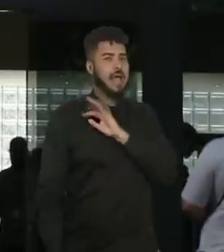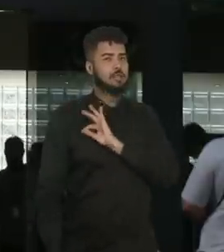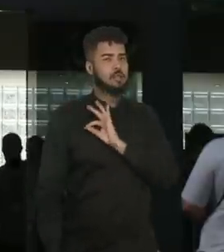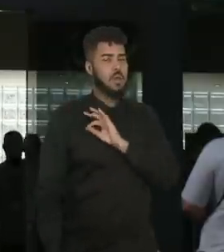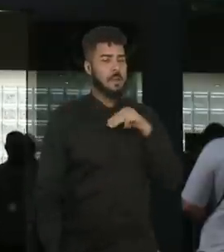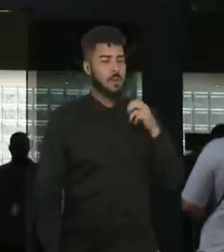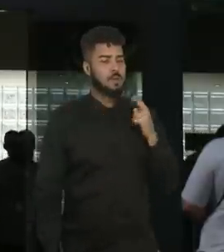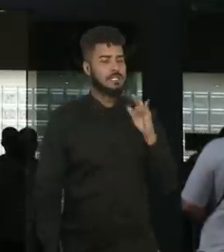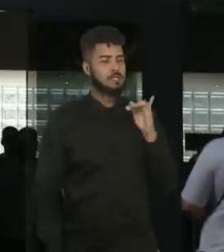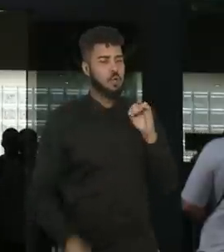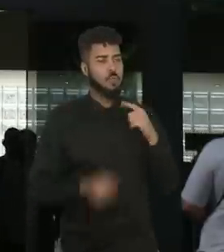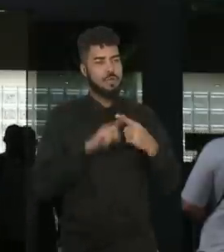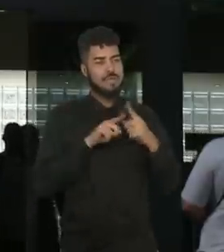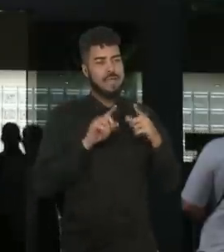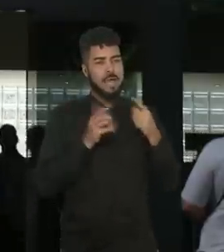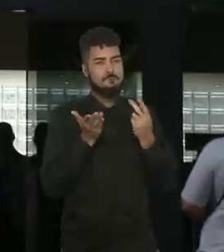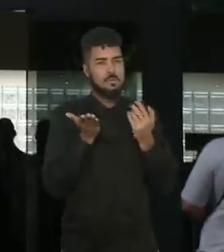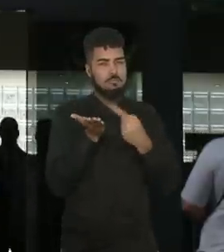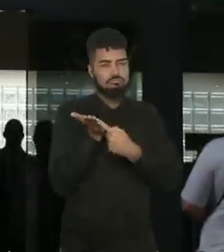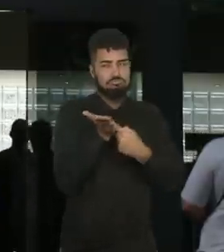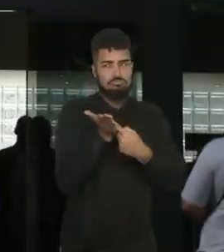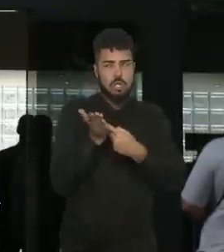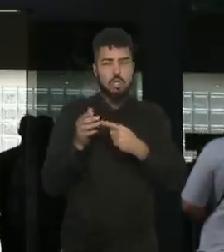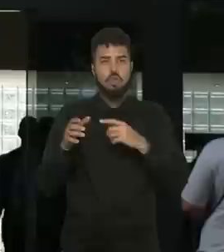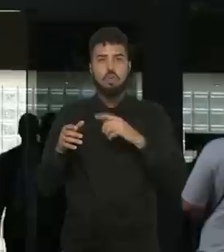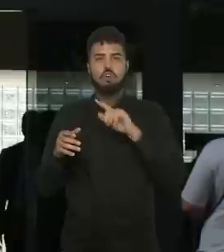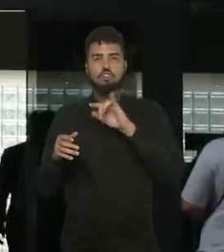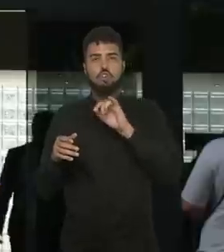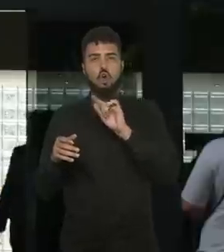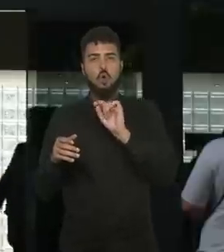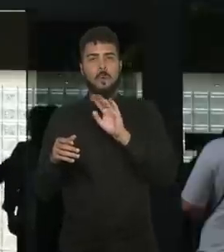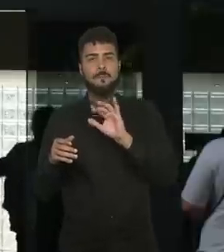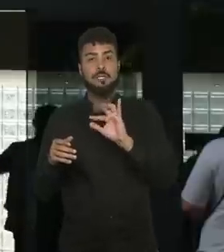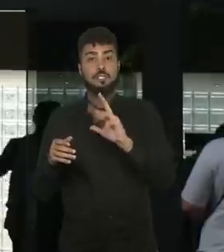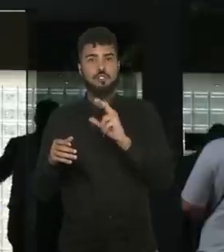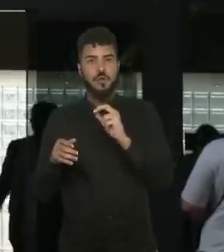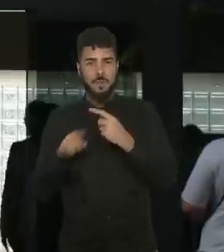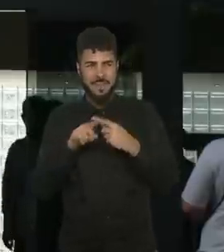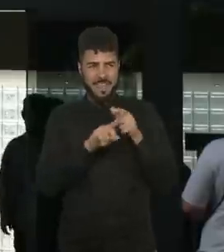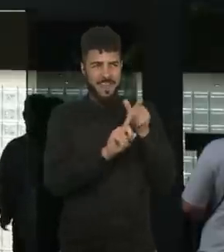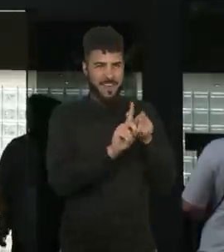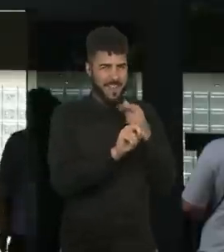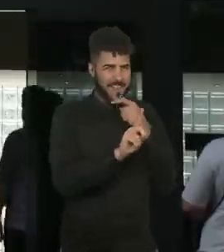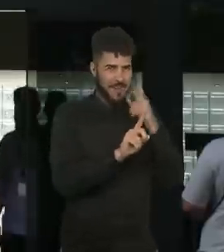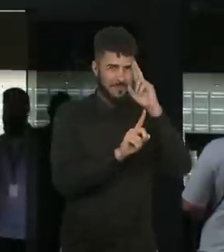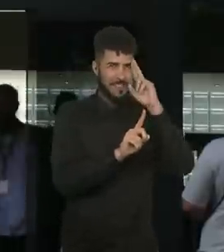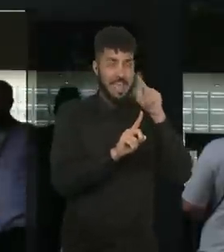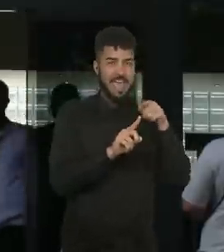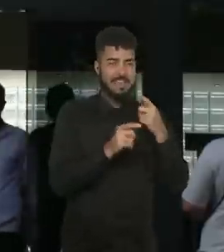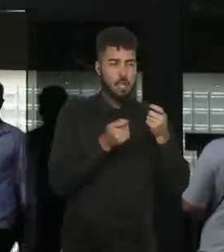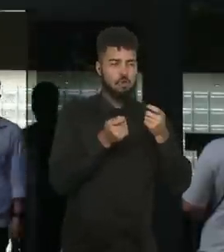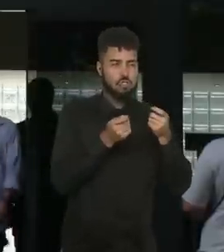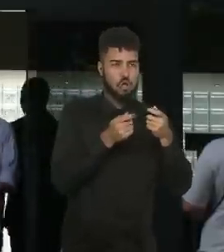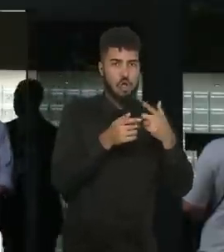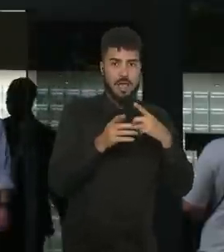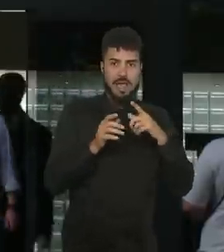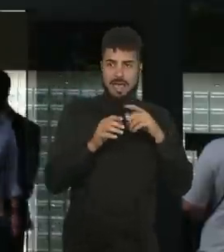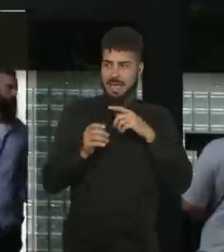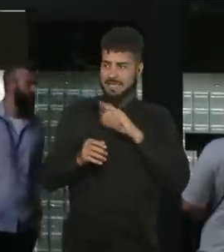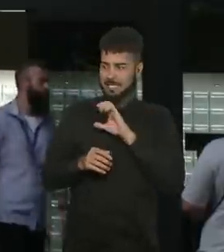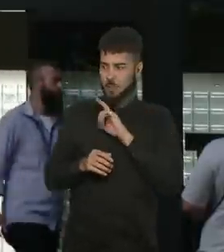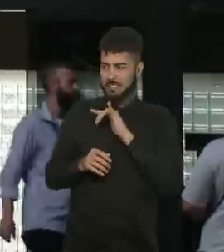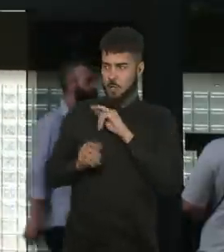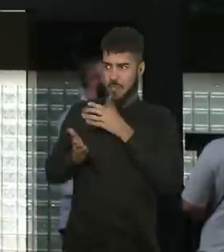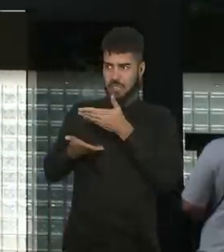com o jogo do bicho de acordo com o MP Demétrio teria negociado a transferência de Celsinho para outro estado o Paraná com o objetivo